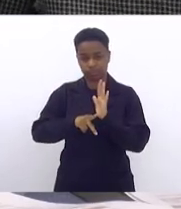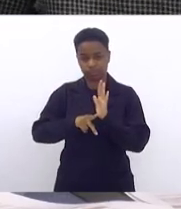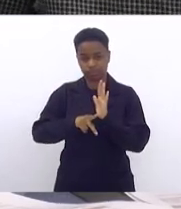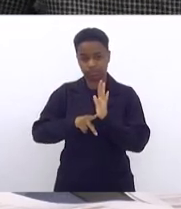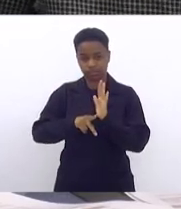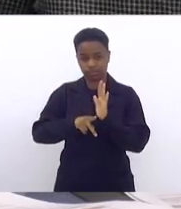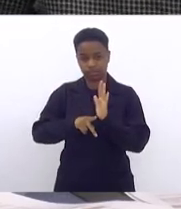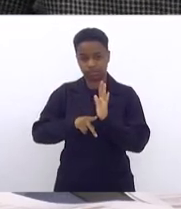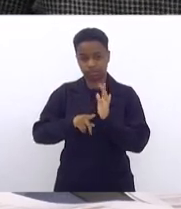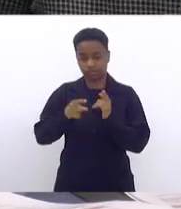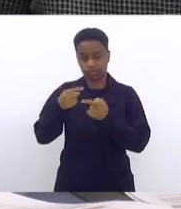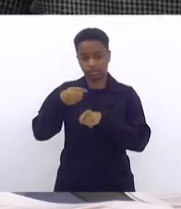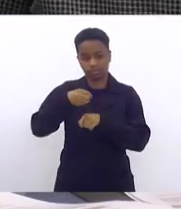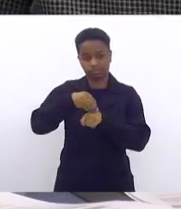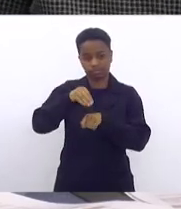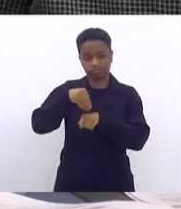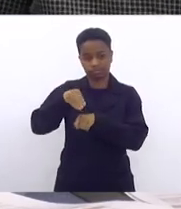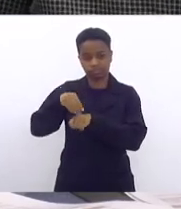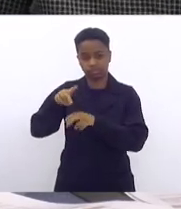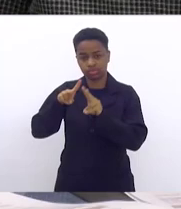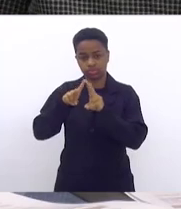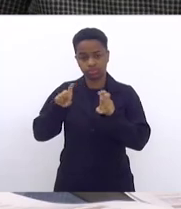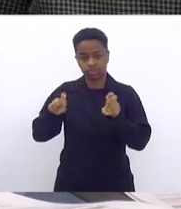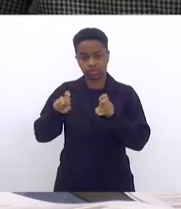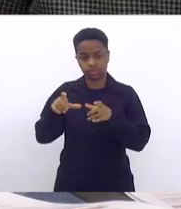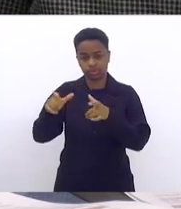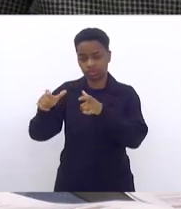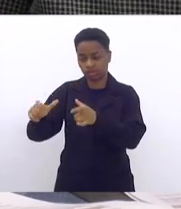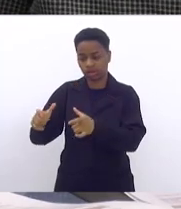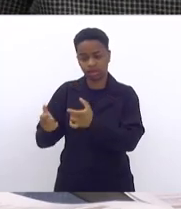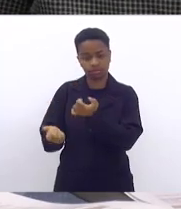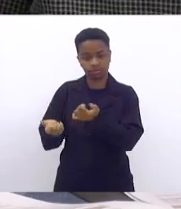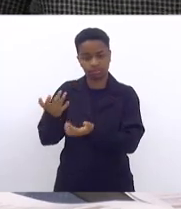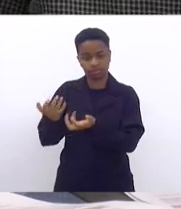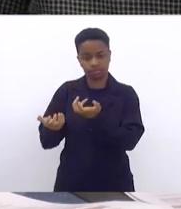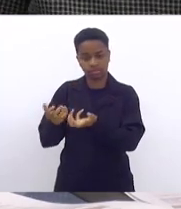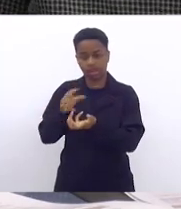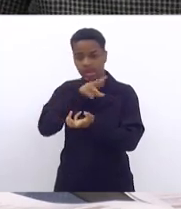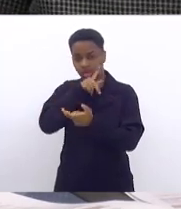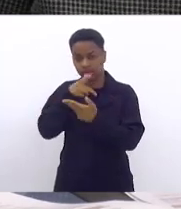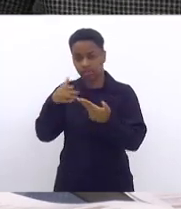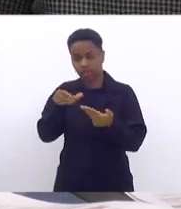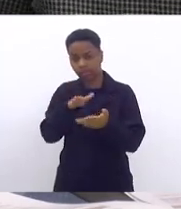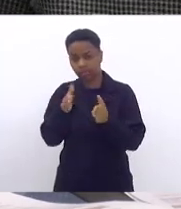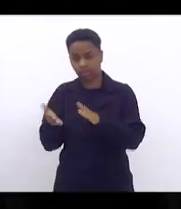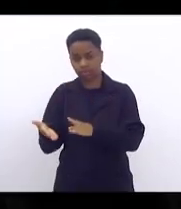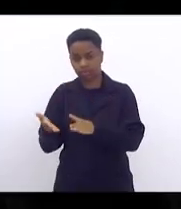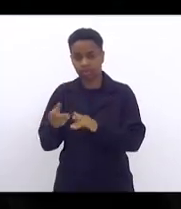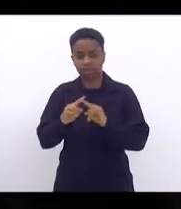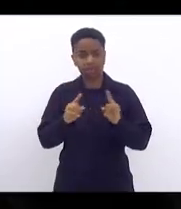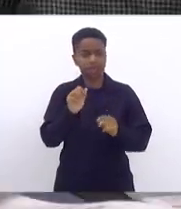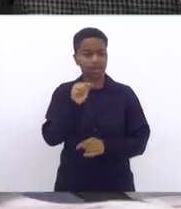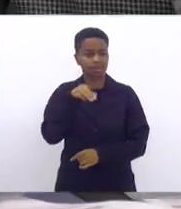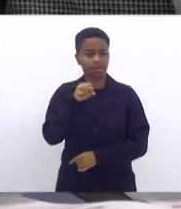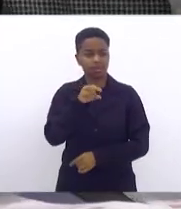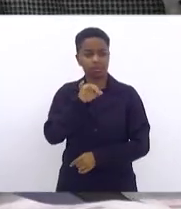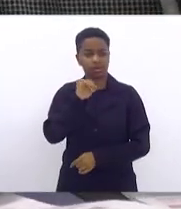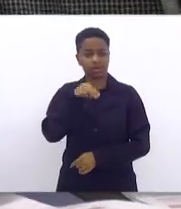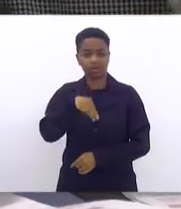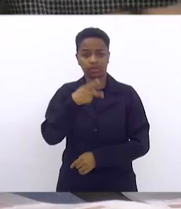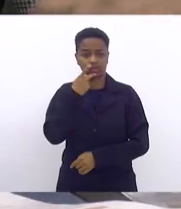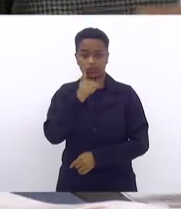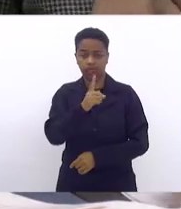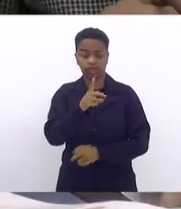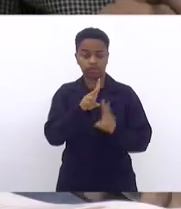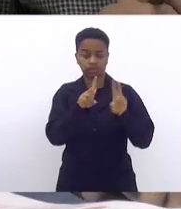que disciplina a questão do crematório de cadáveres de animais. Mas o Amorim não está falando em lei nenhuma. Não, o Amorim não fala